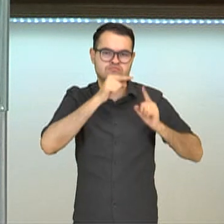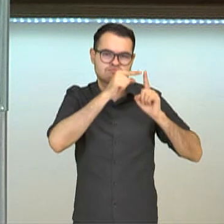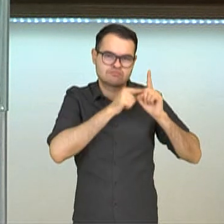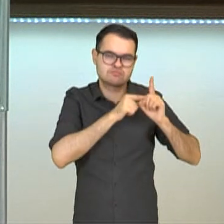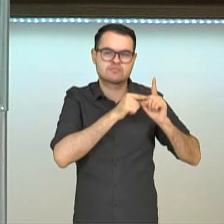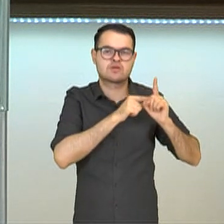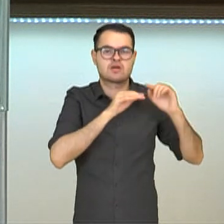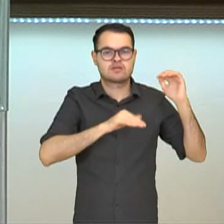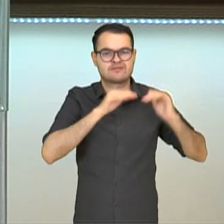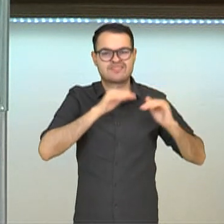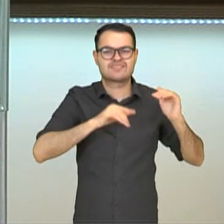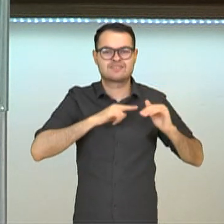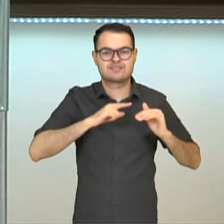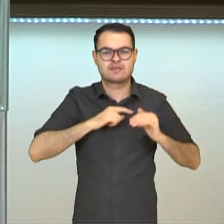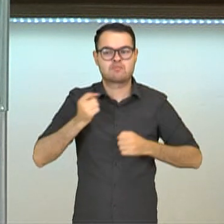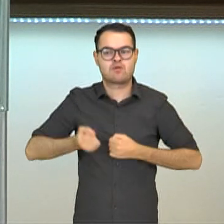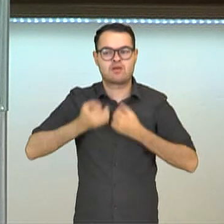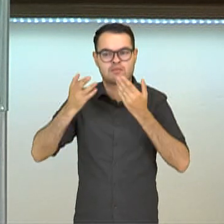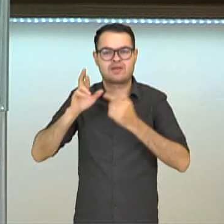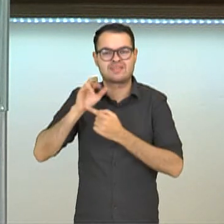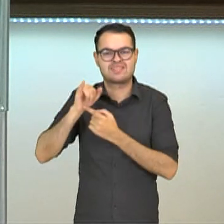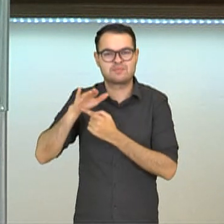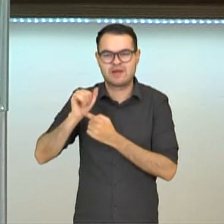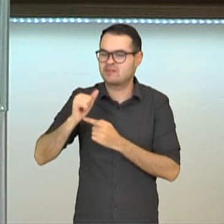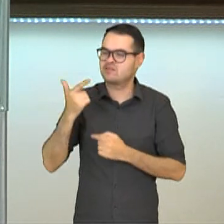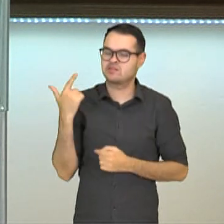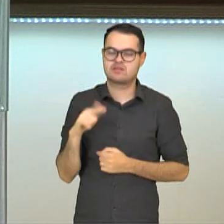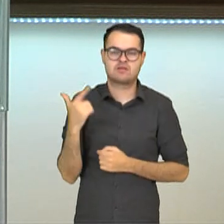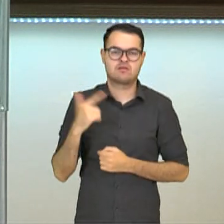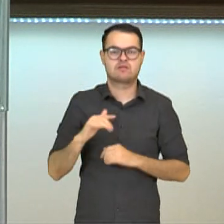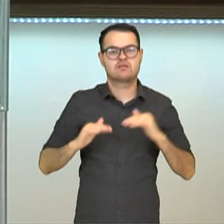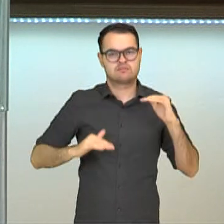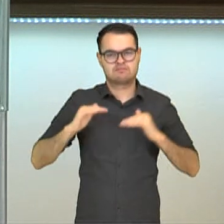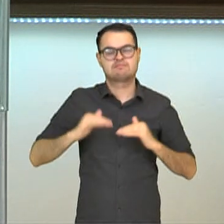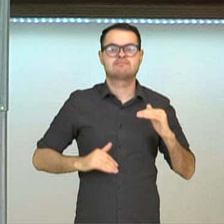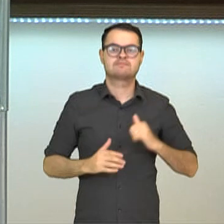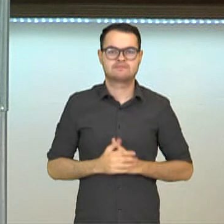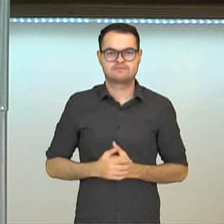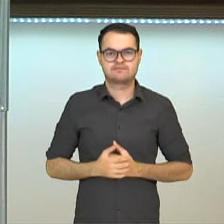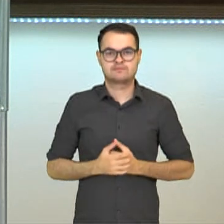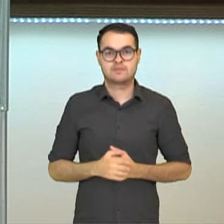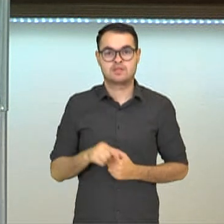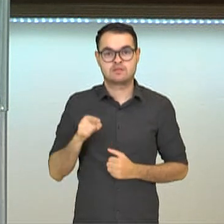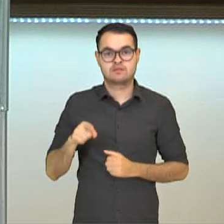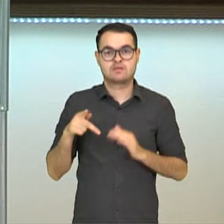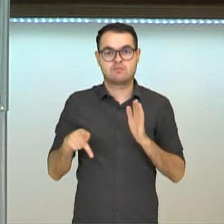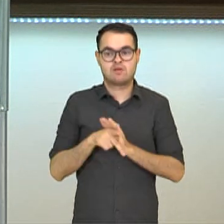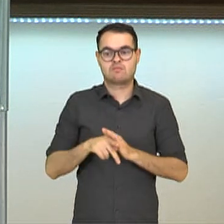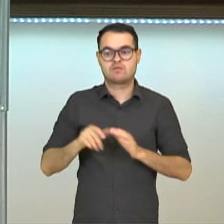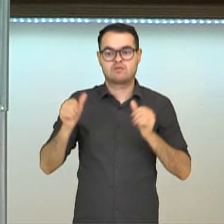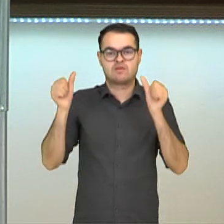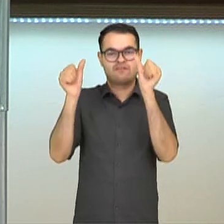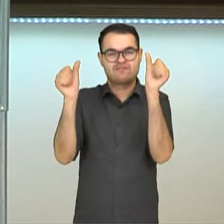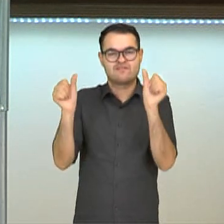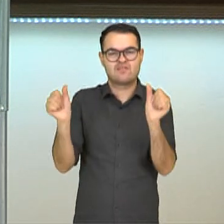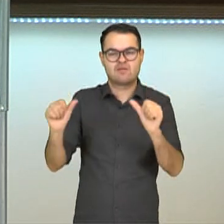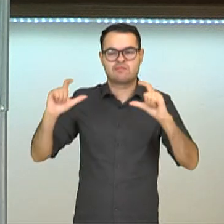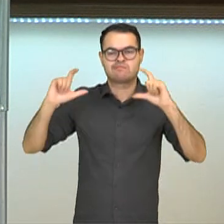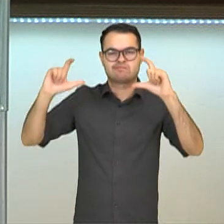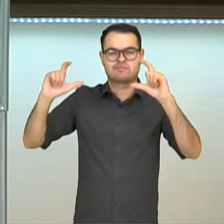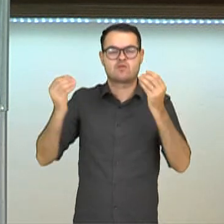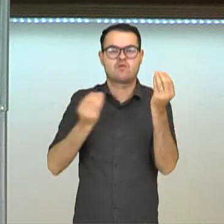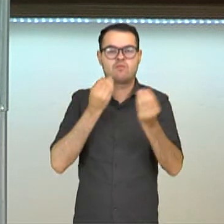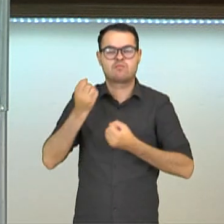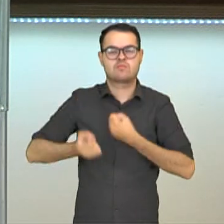poemas que não possuem rimas. Então, essas rimas, elas também fazem parte do plano formal do poema. Nós